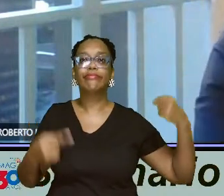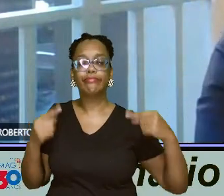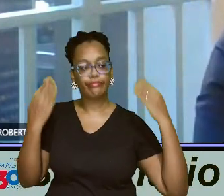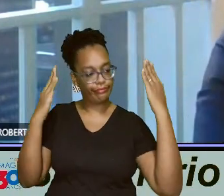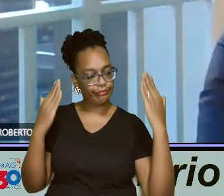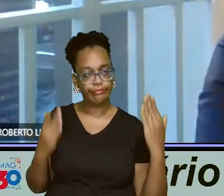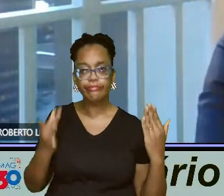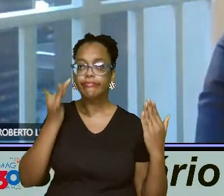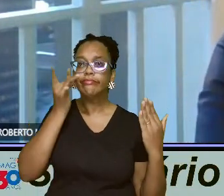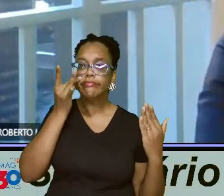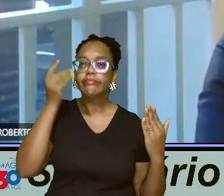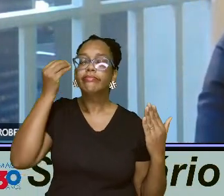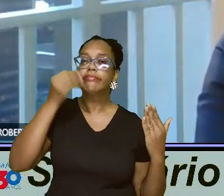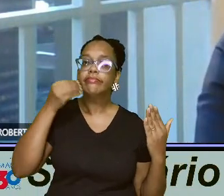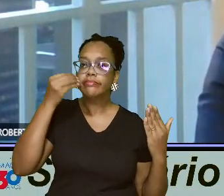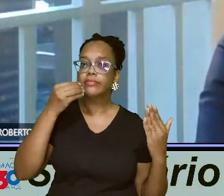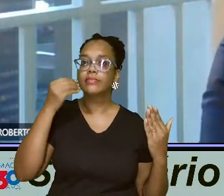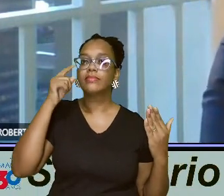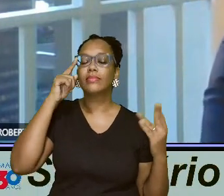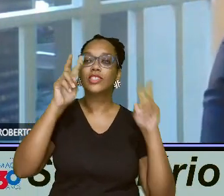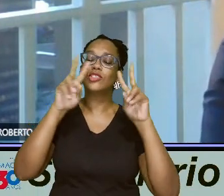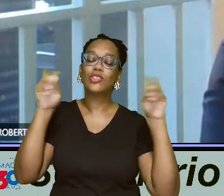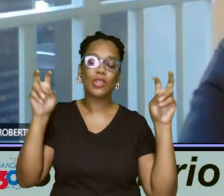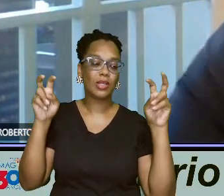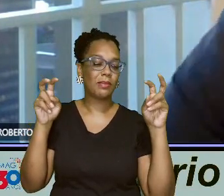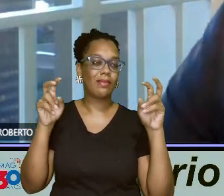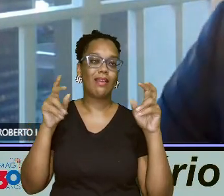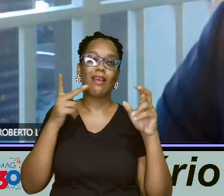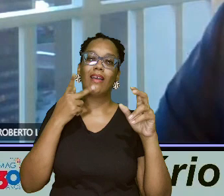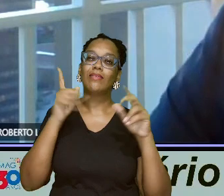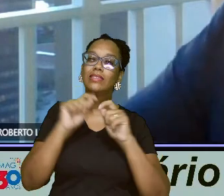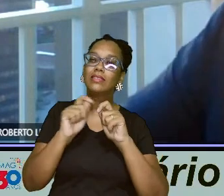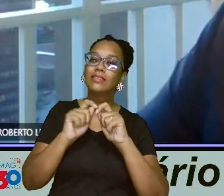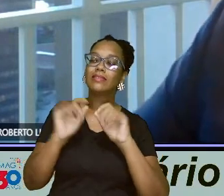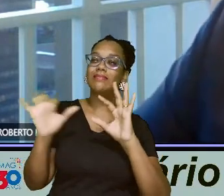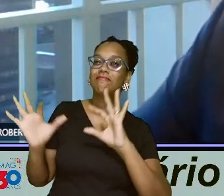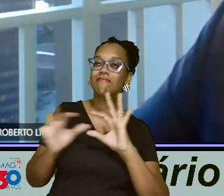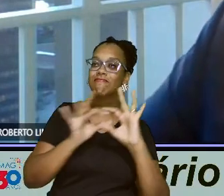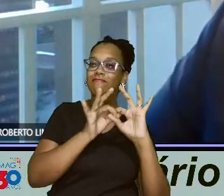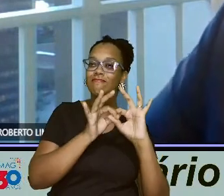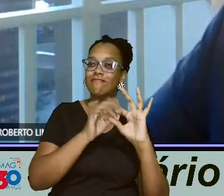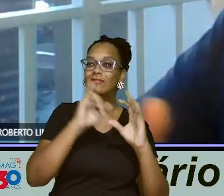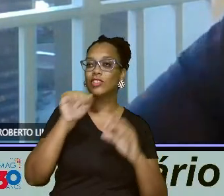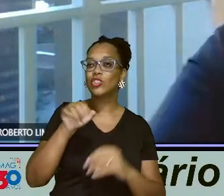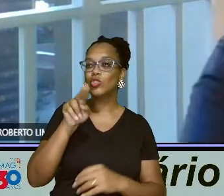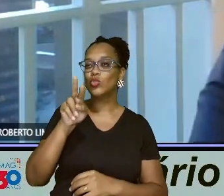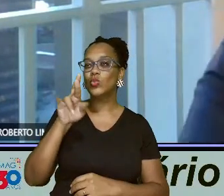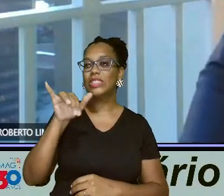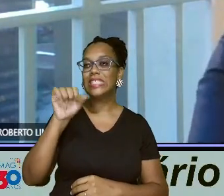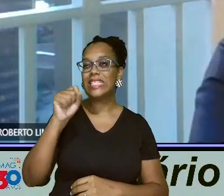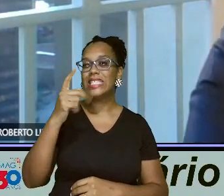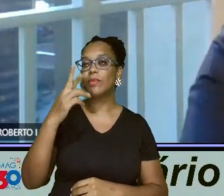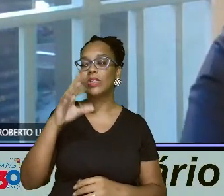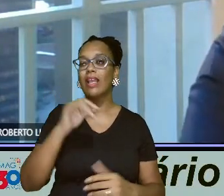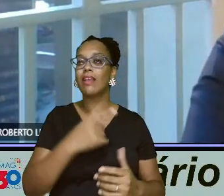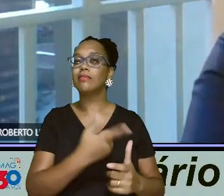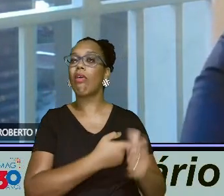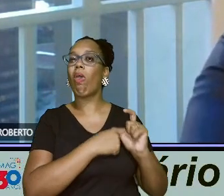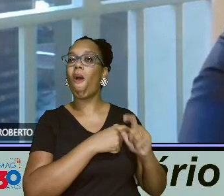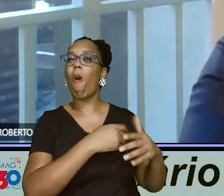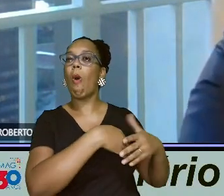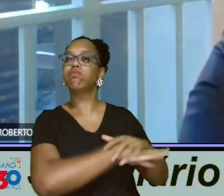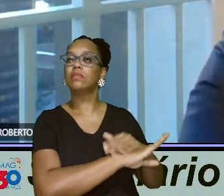a. Fazendo uma correlação entre jurisprudência mais garantista e maior sonegação fiscal e, por outro lado,